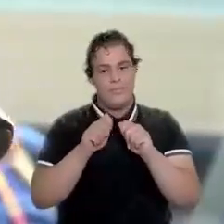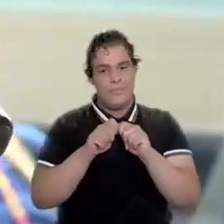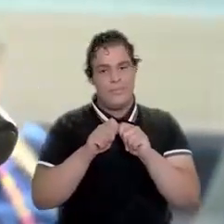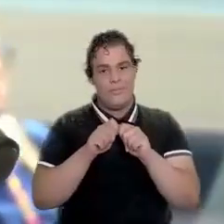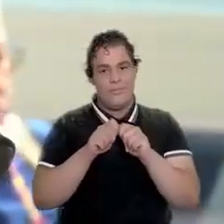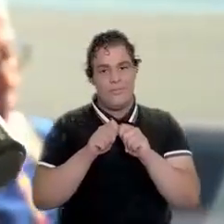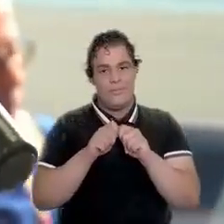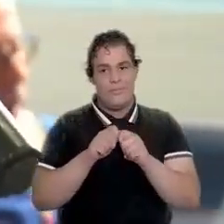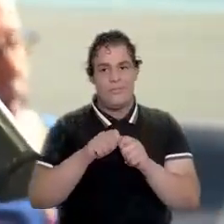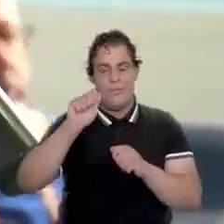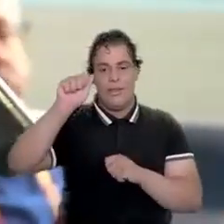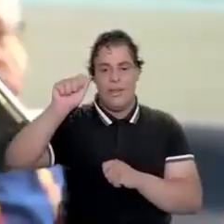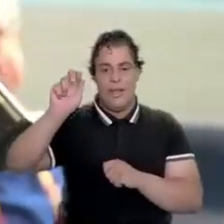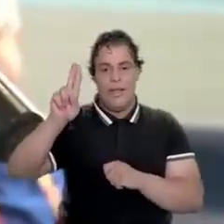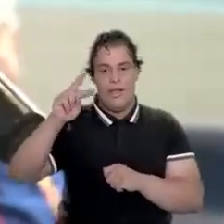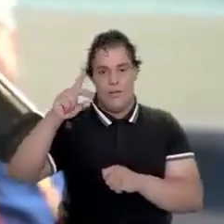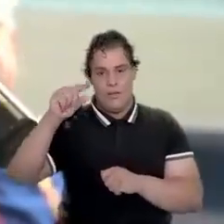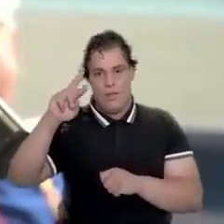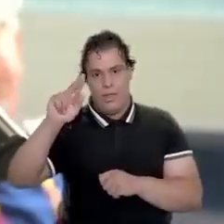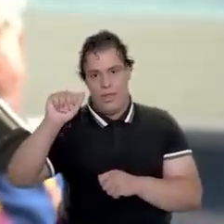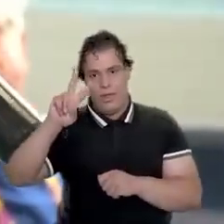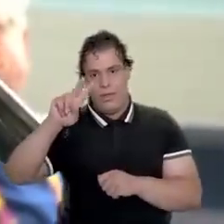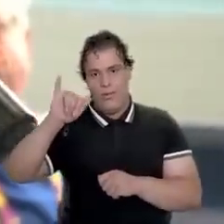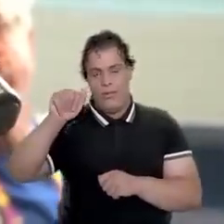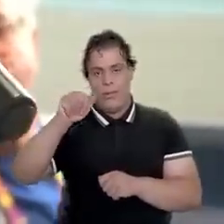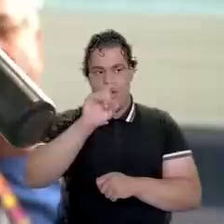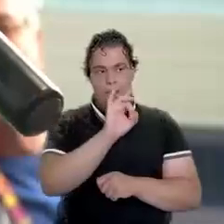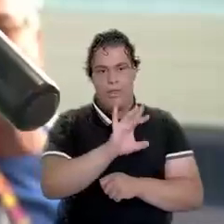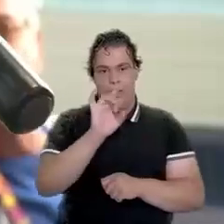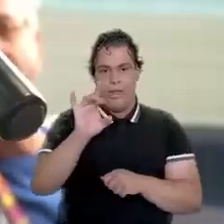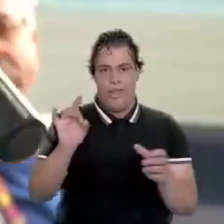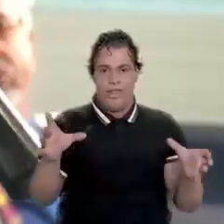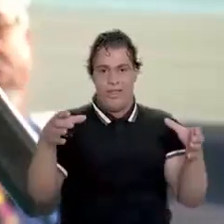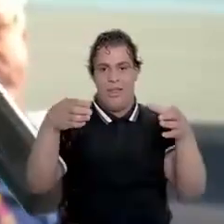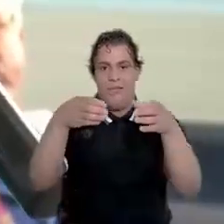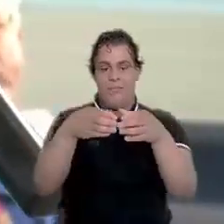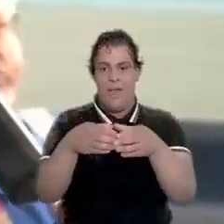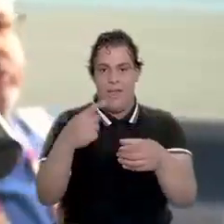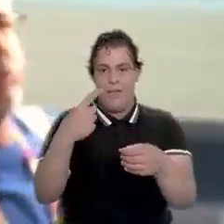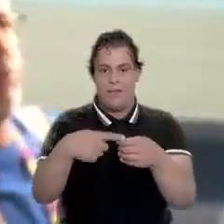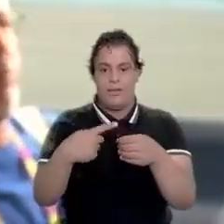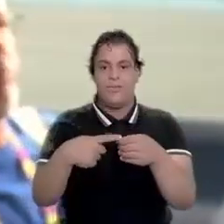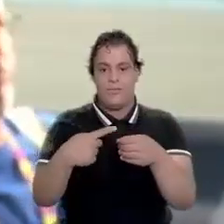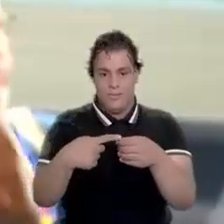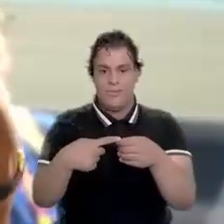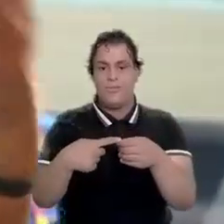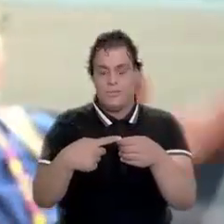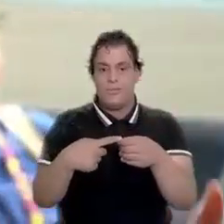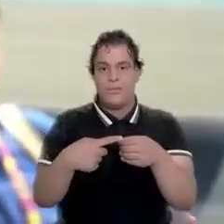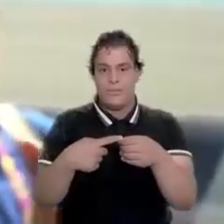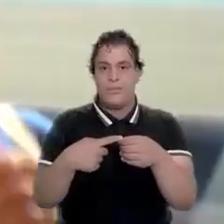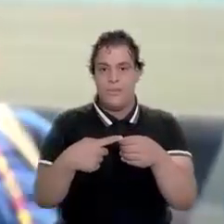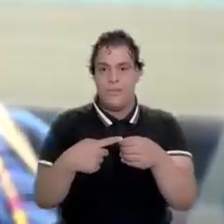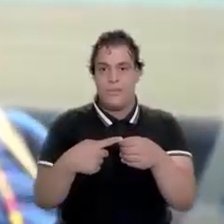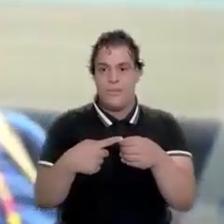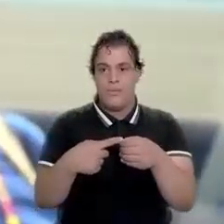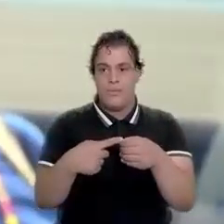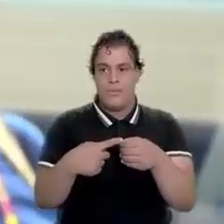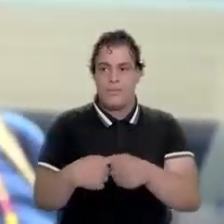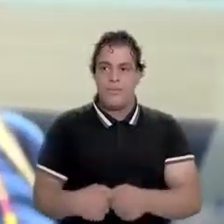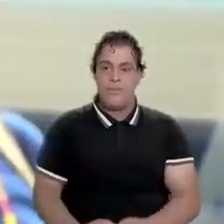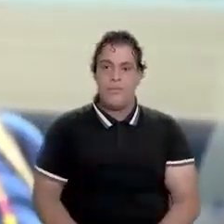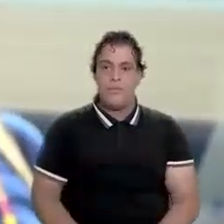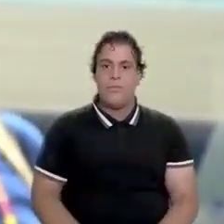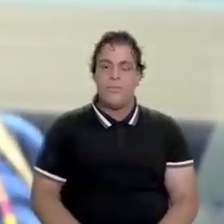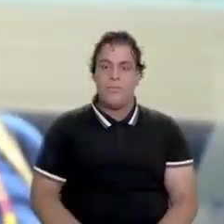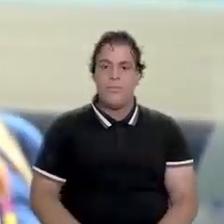uma aldravia sobre cada bairro da cidade. E passei para os